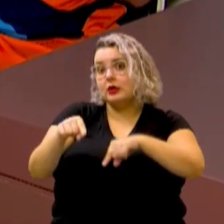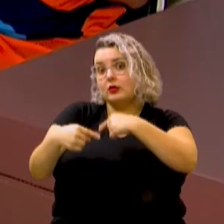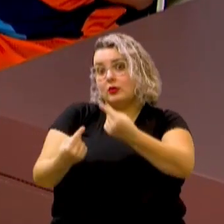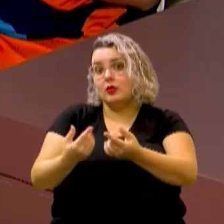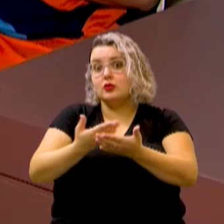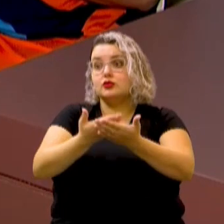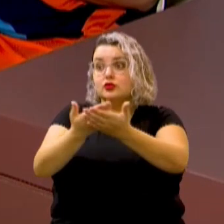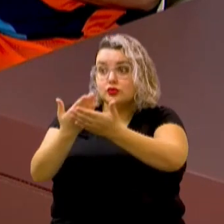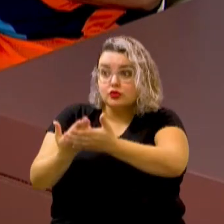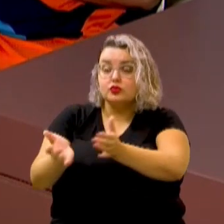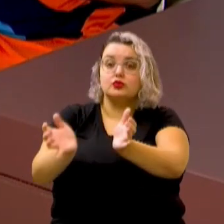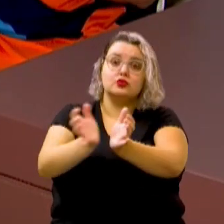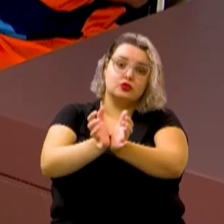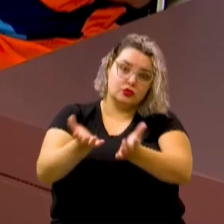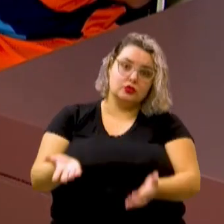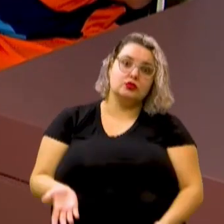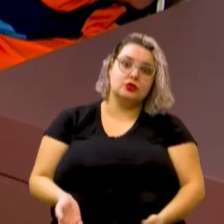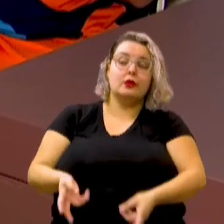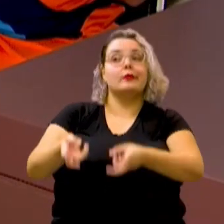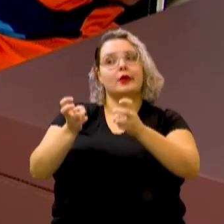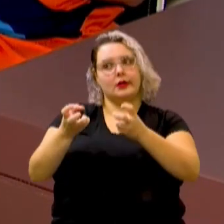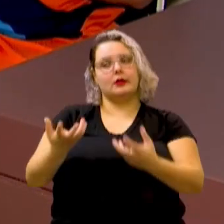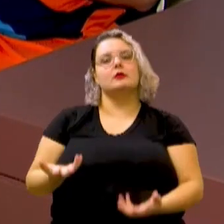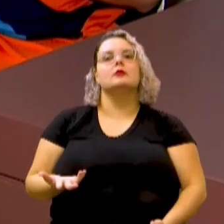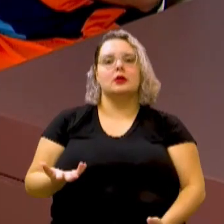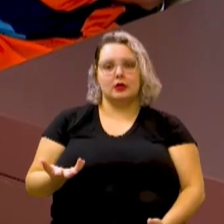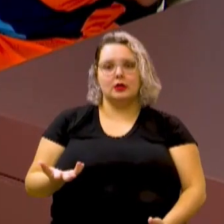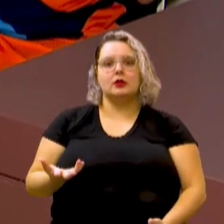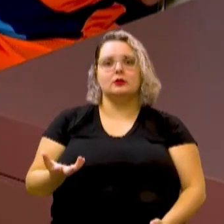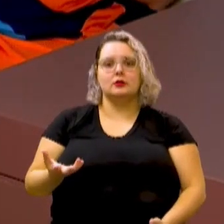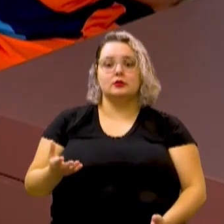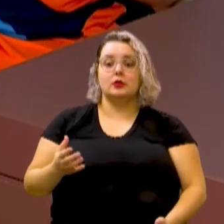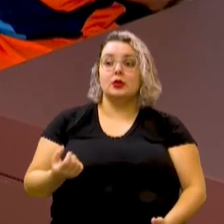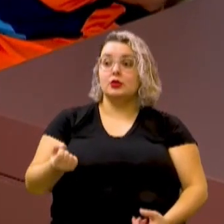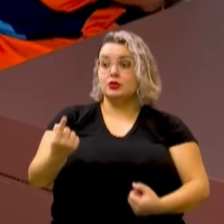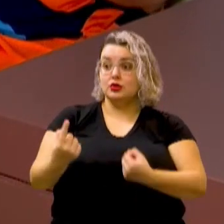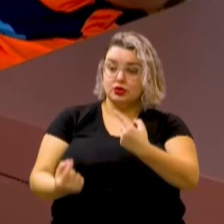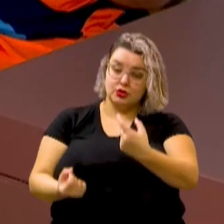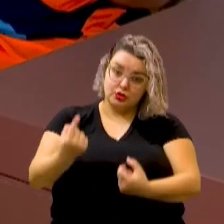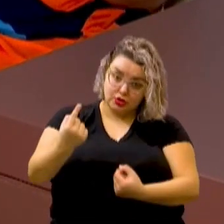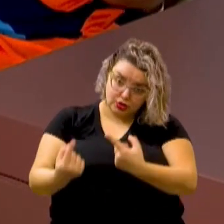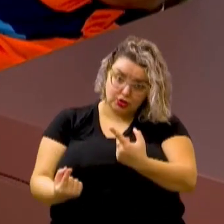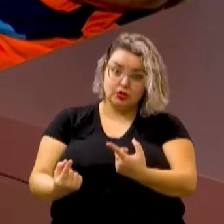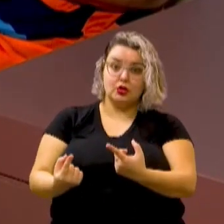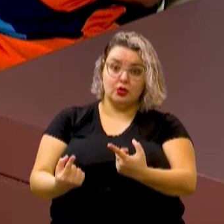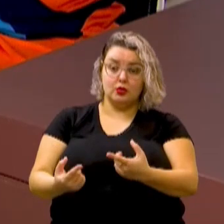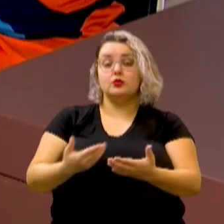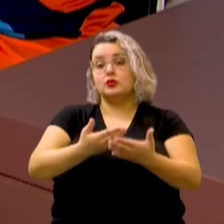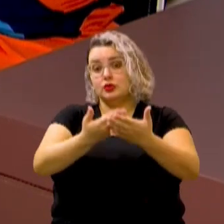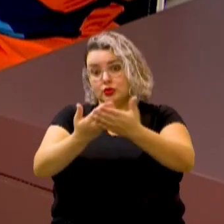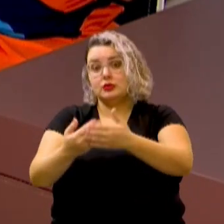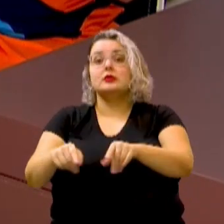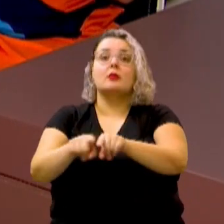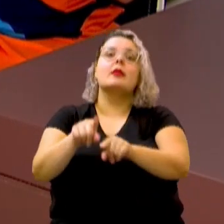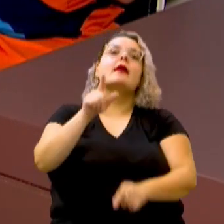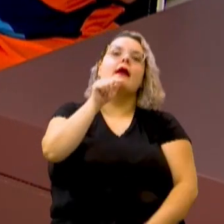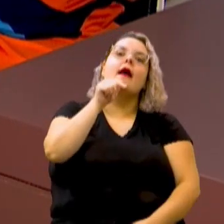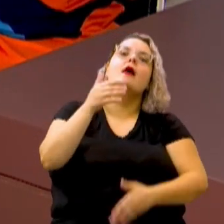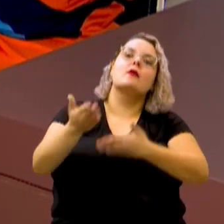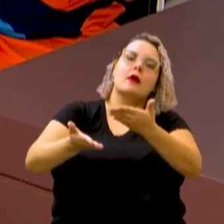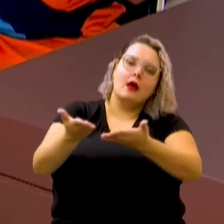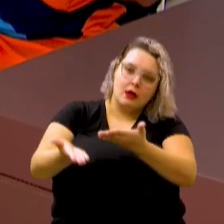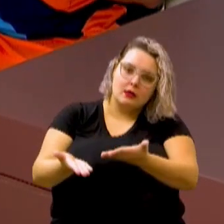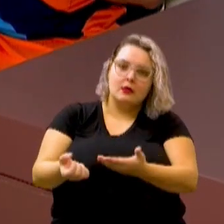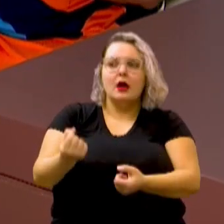Então, outros estudos do grupo já identificaram concentrações de alguns desses contaminantes estudados também na água